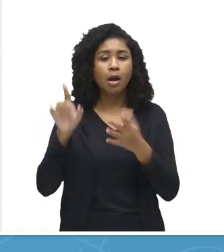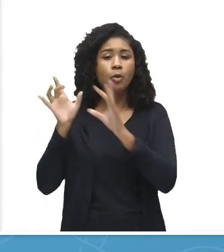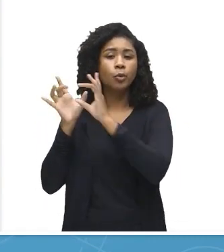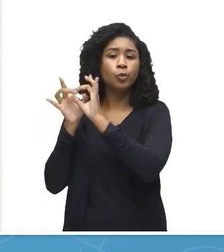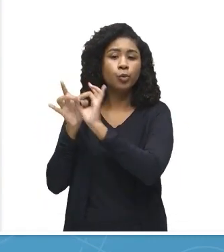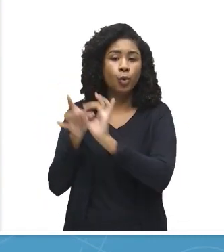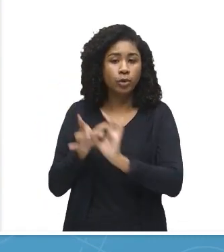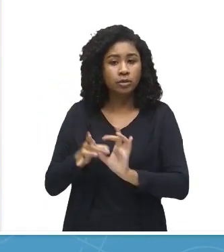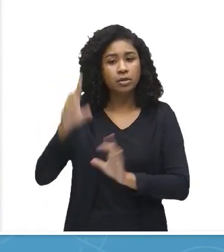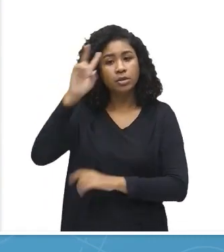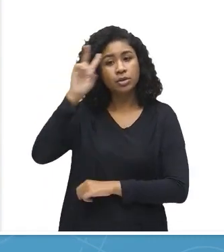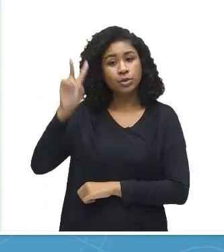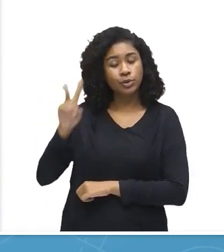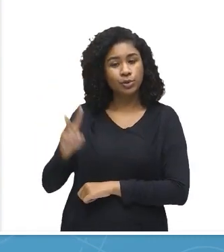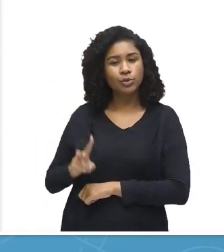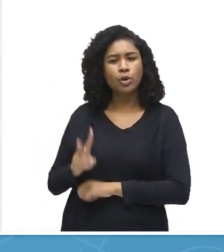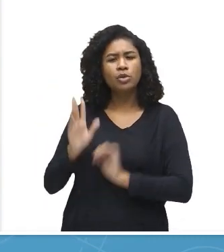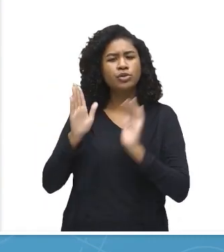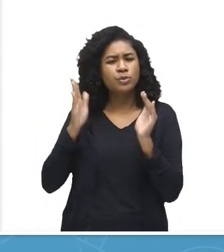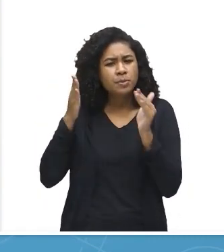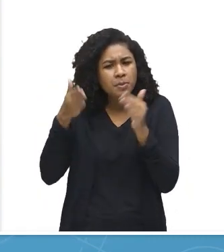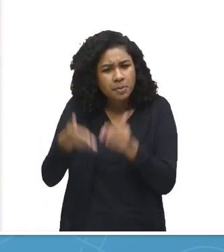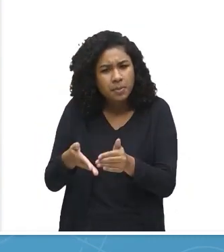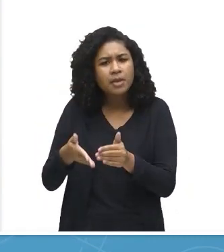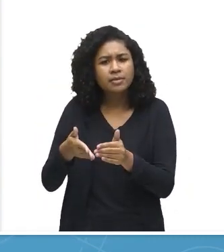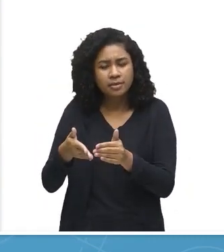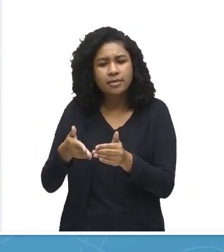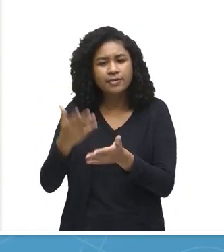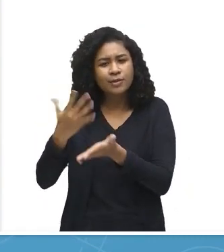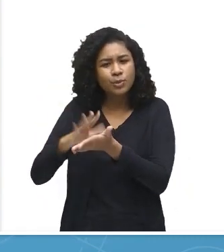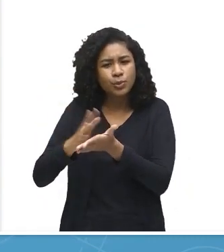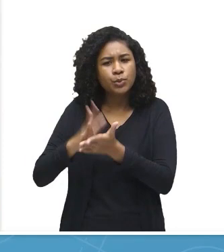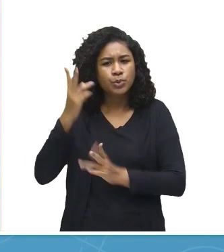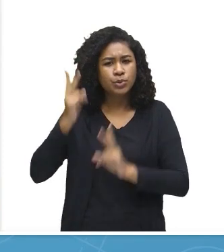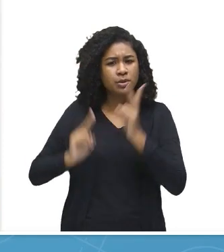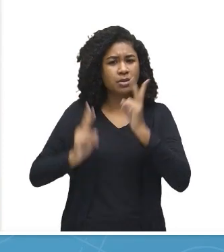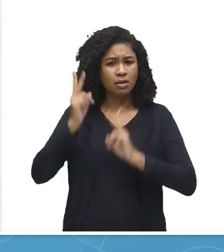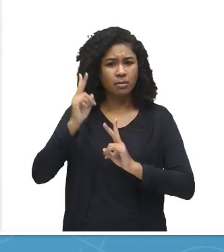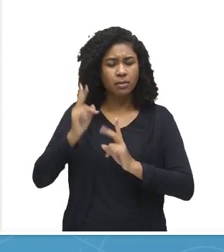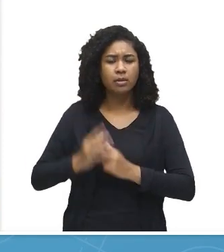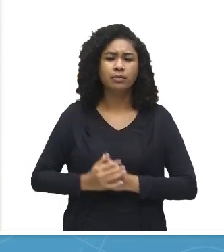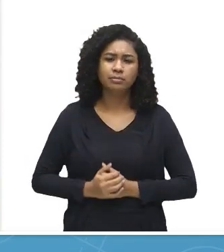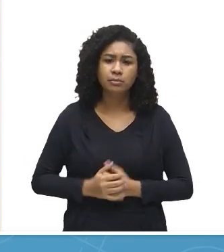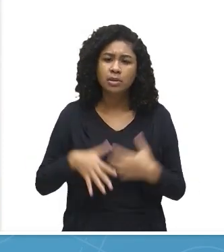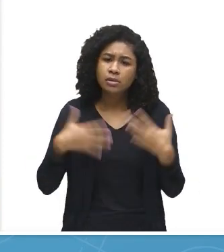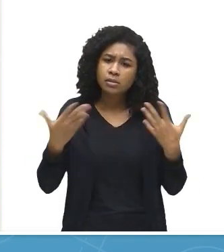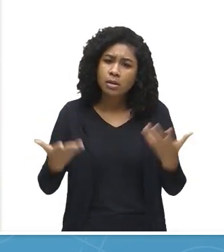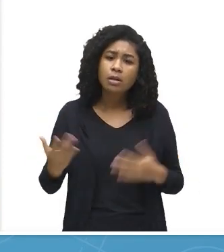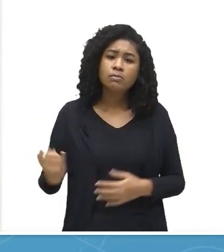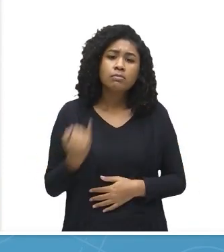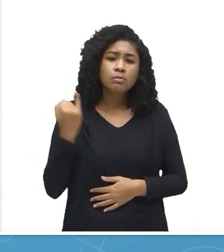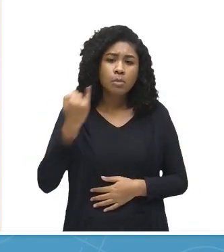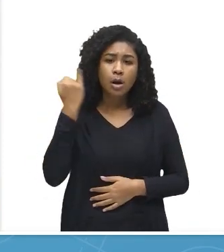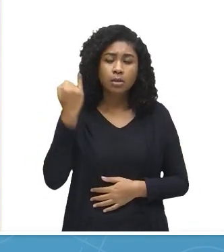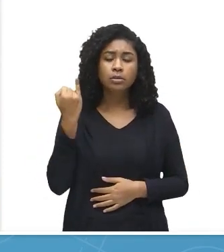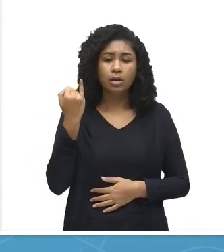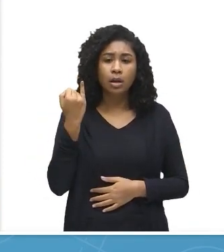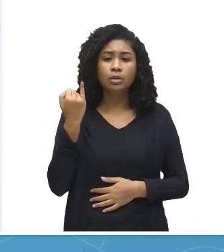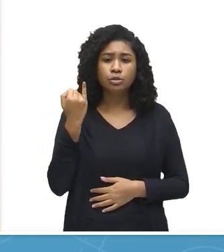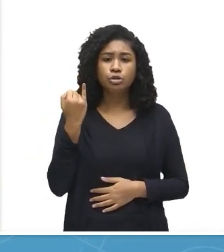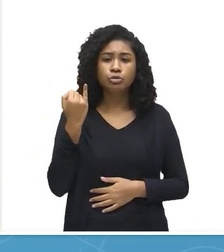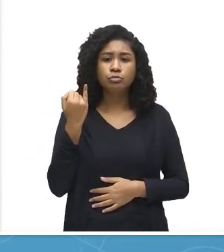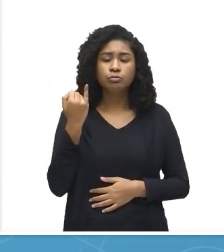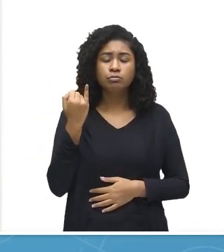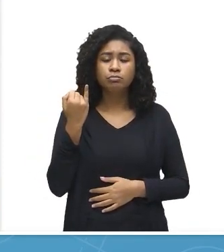muito específico, né, do samba. Então é importante que a gente amplie os nossos horizontes e que a gente